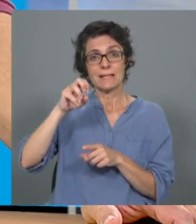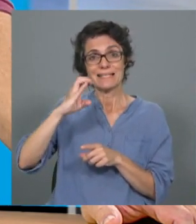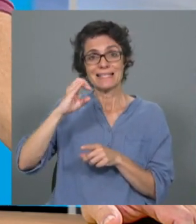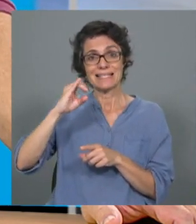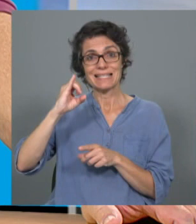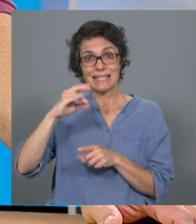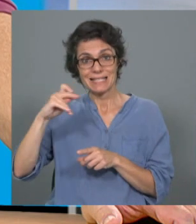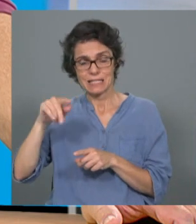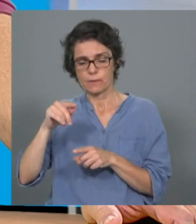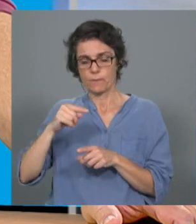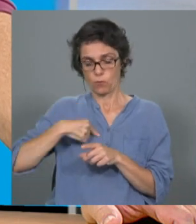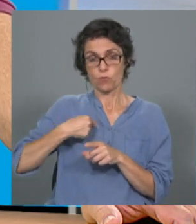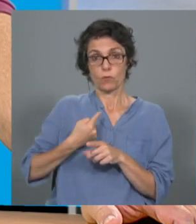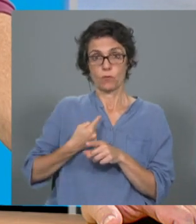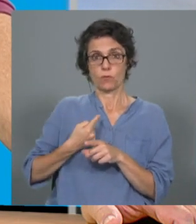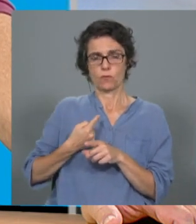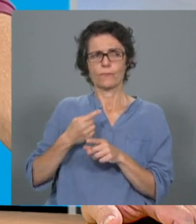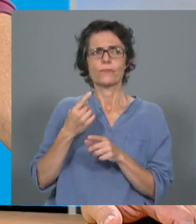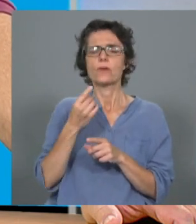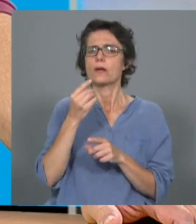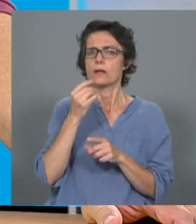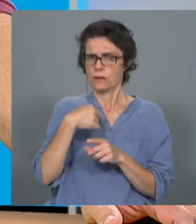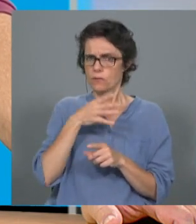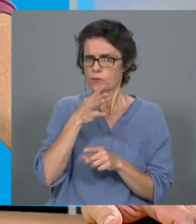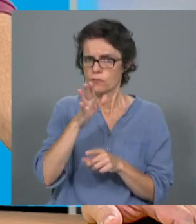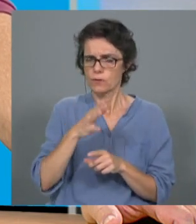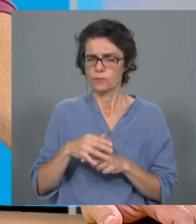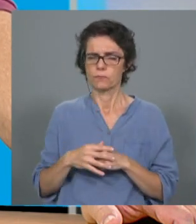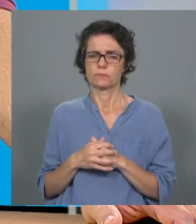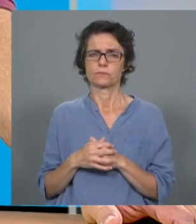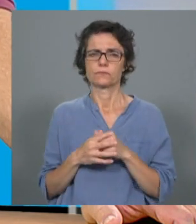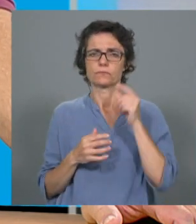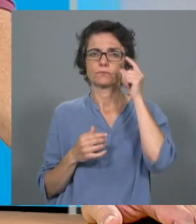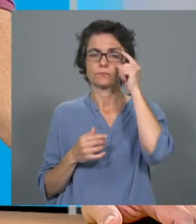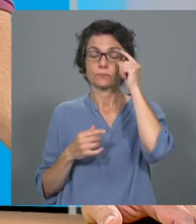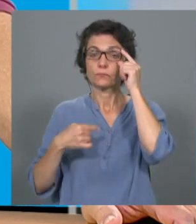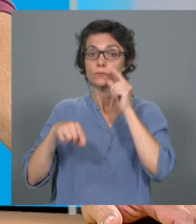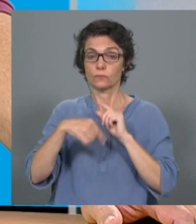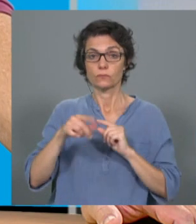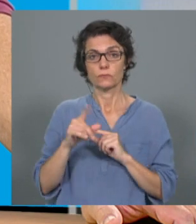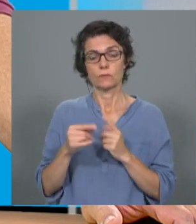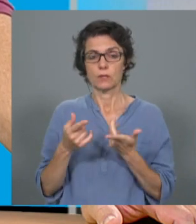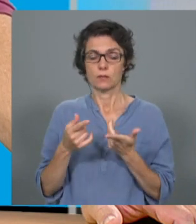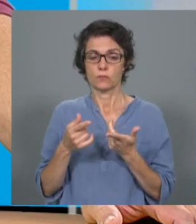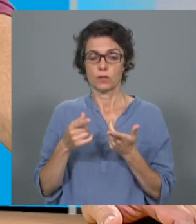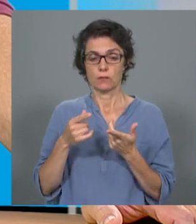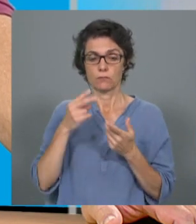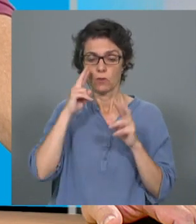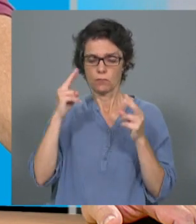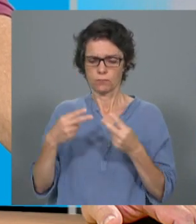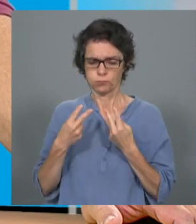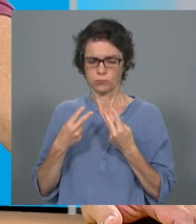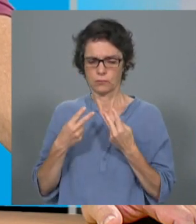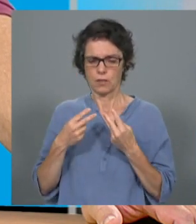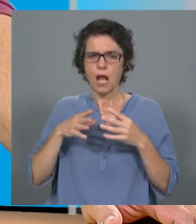Mas a paciência connosco mesmo, neste sentido, quer dizer, nós também temos que aceitar como somos e ser pacientes como